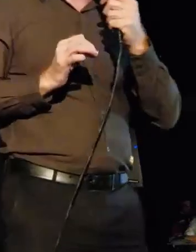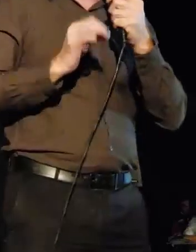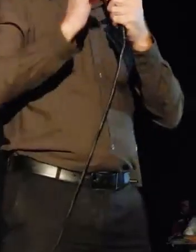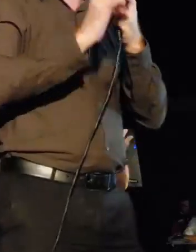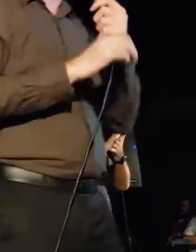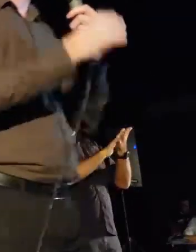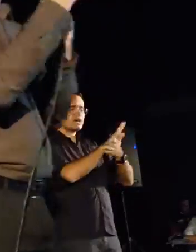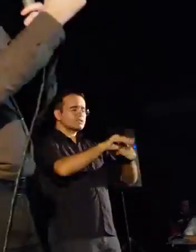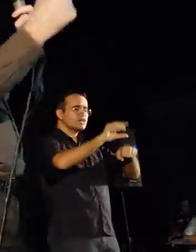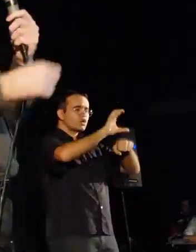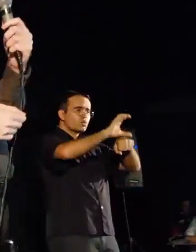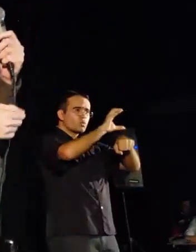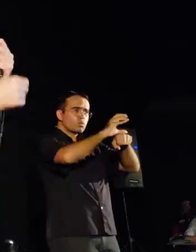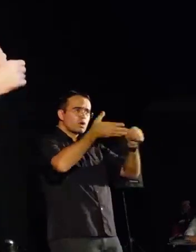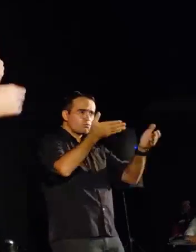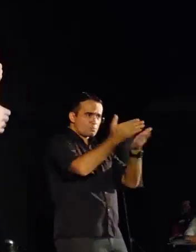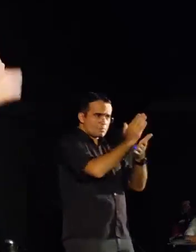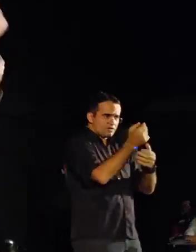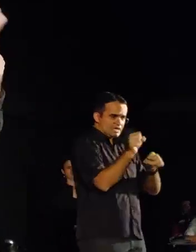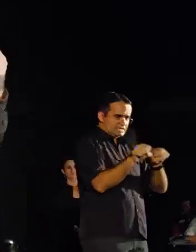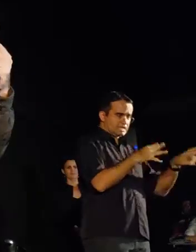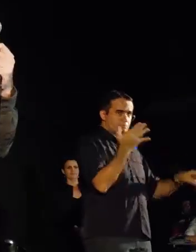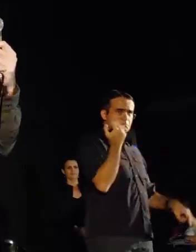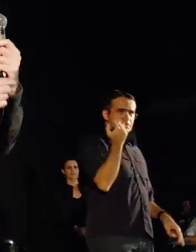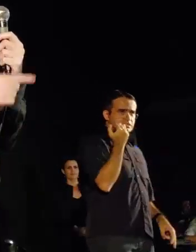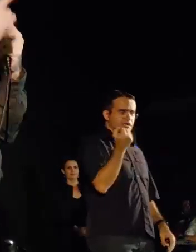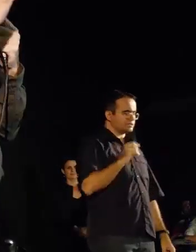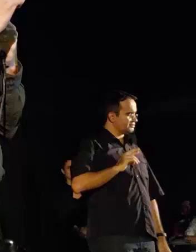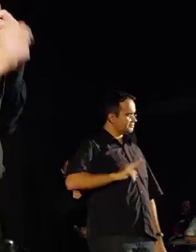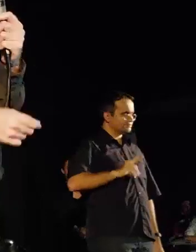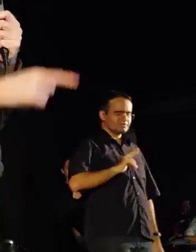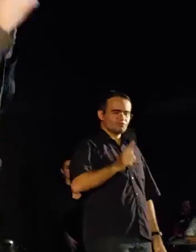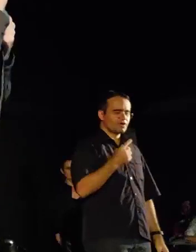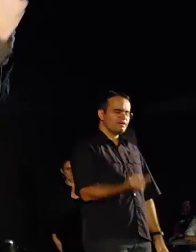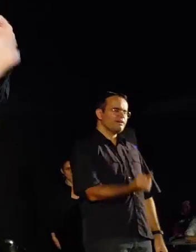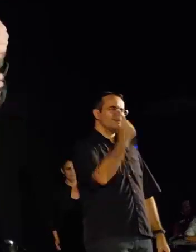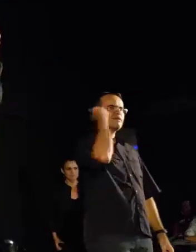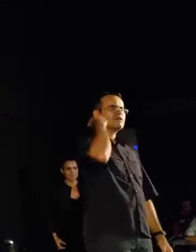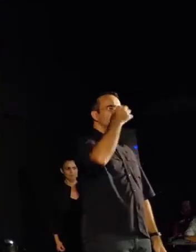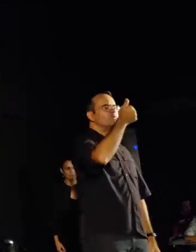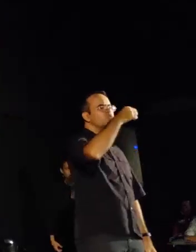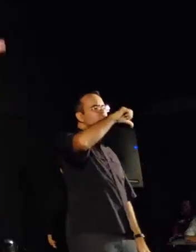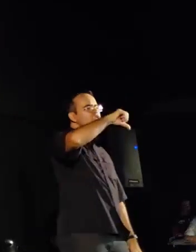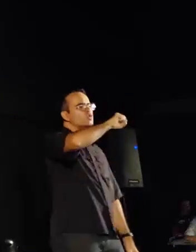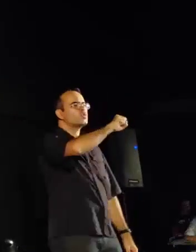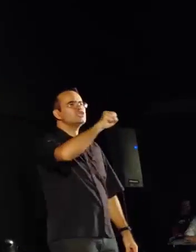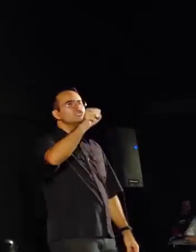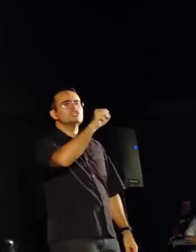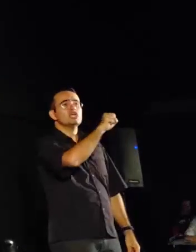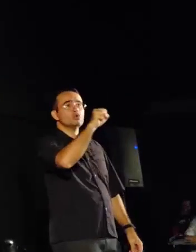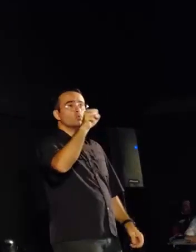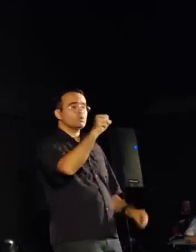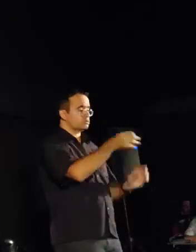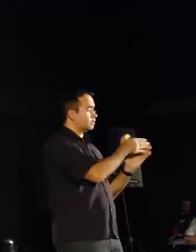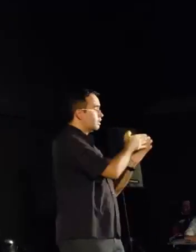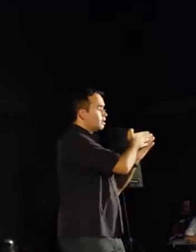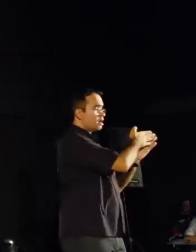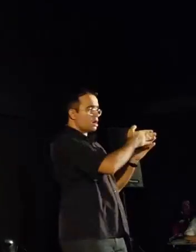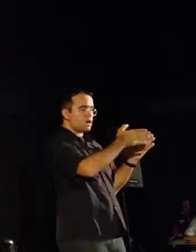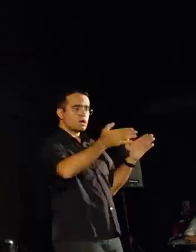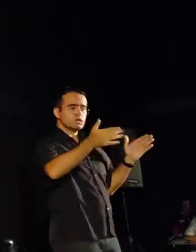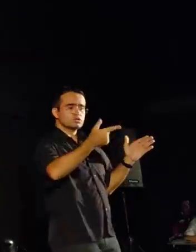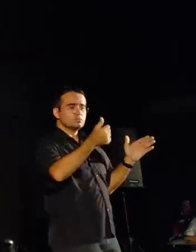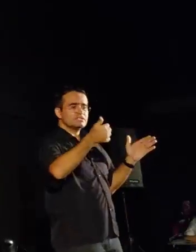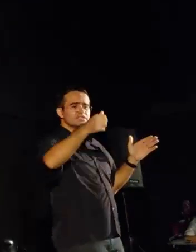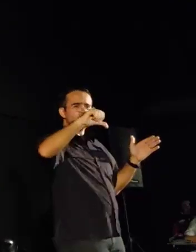Constituição ela não foi aprovada na semana passada, até onde eu saiba. Ela foi aprovada em 1988. E de 1988 a 2019, pelas